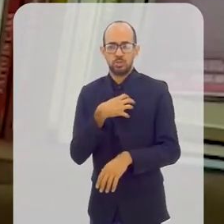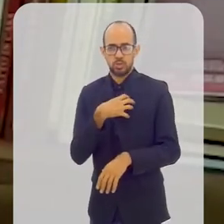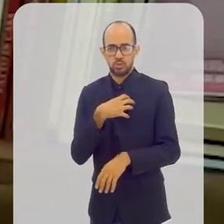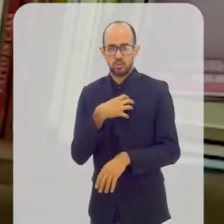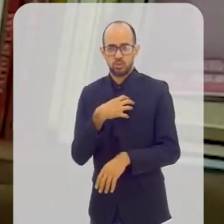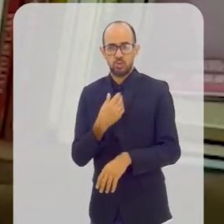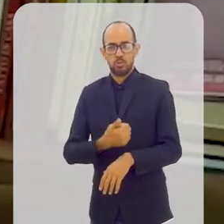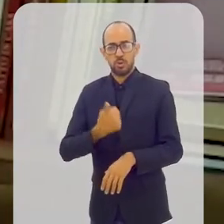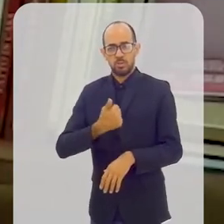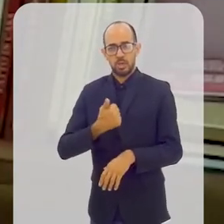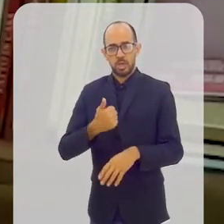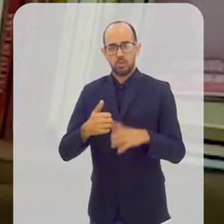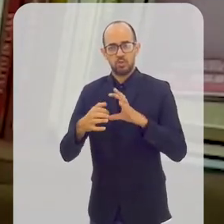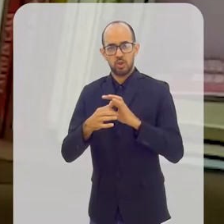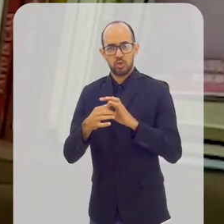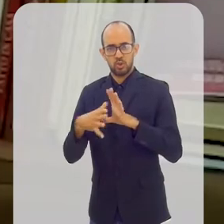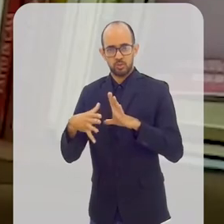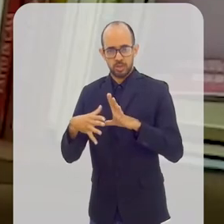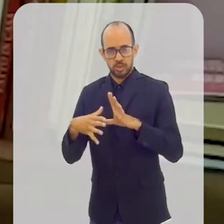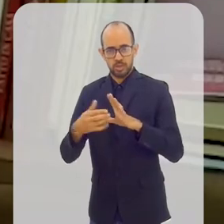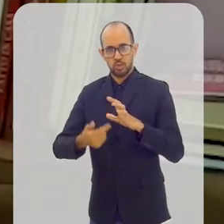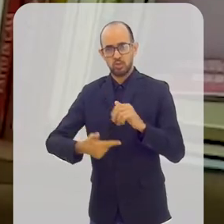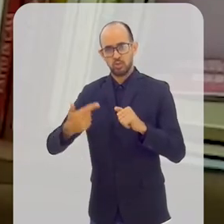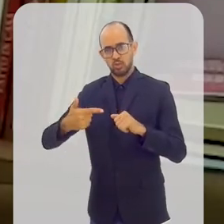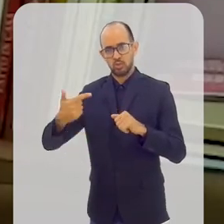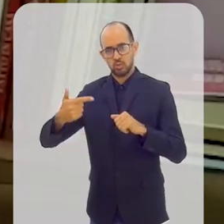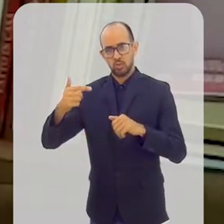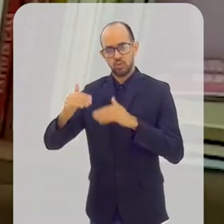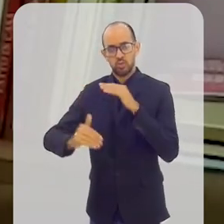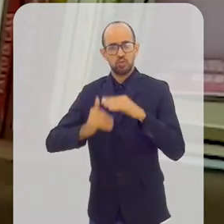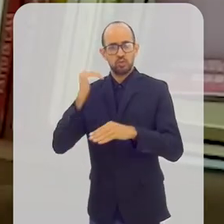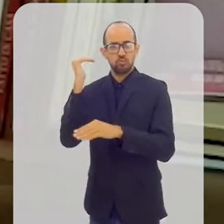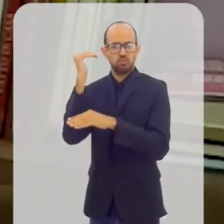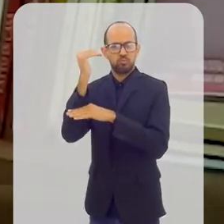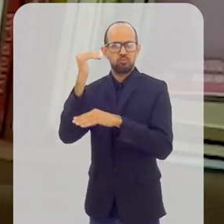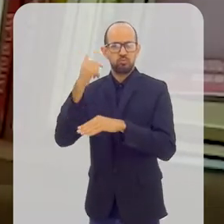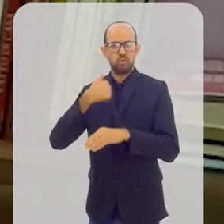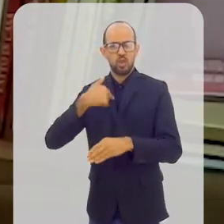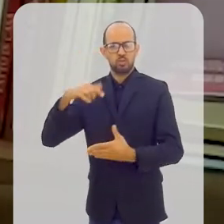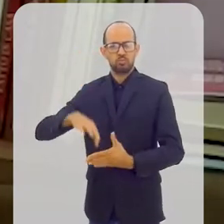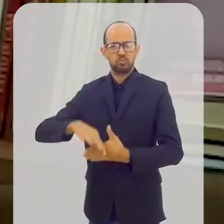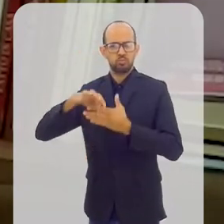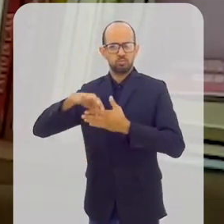autonomia, dois movimentos, o de autonomia e a de soberania.